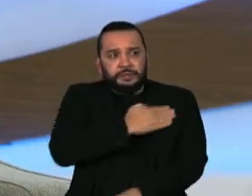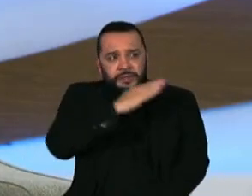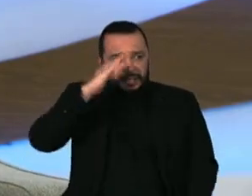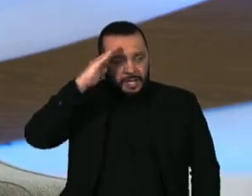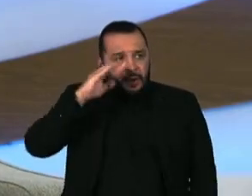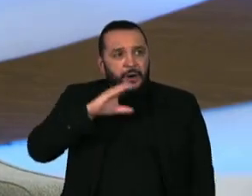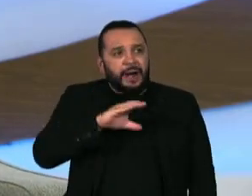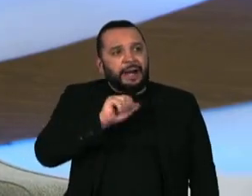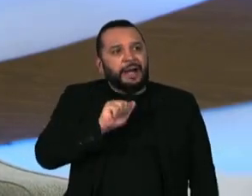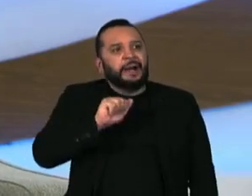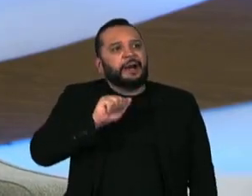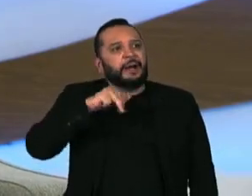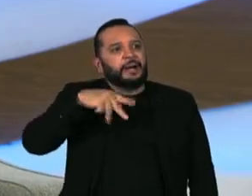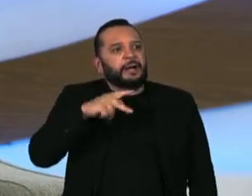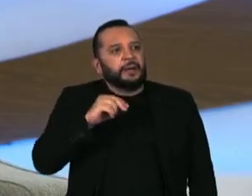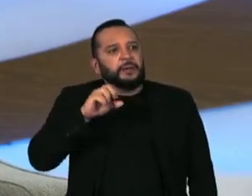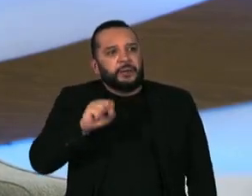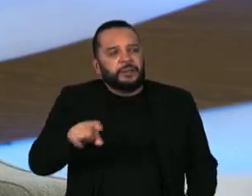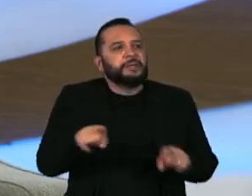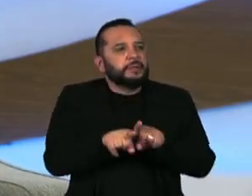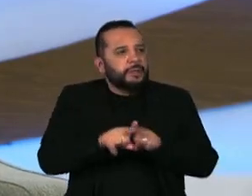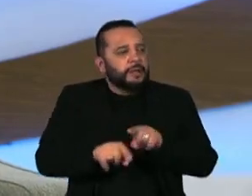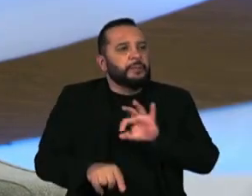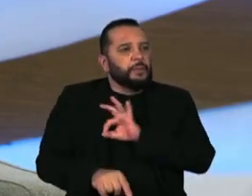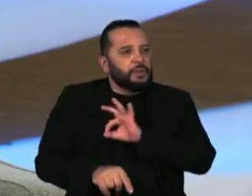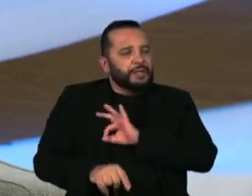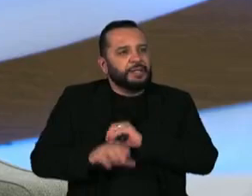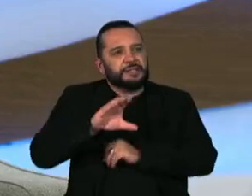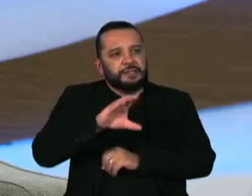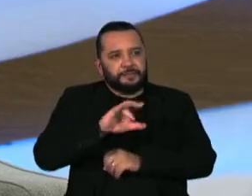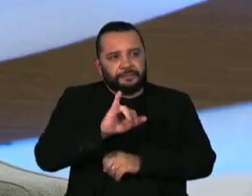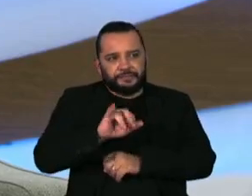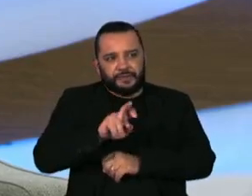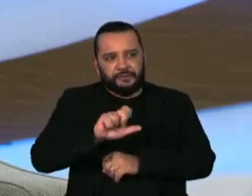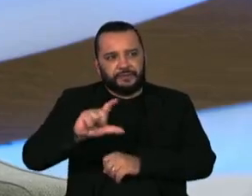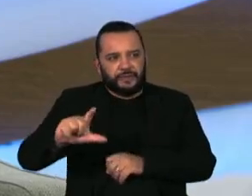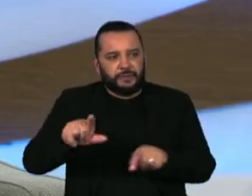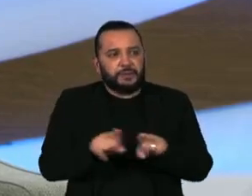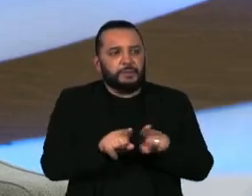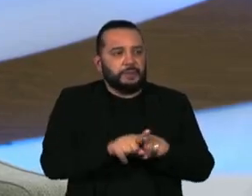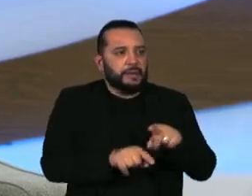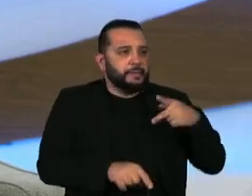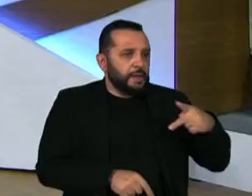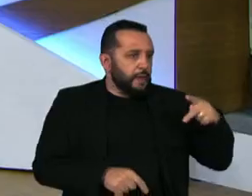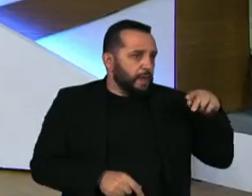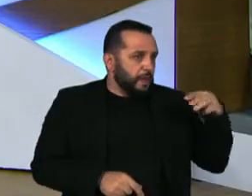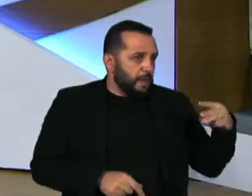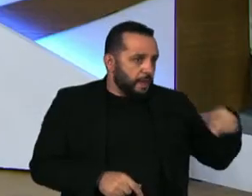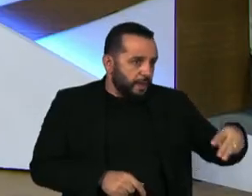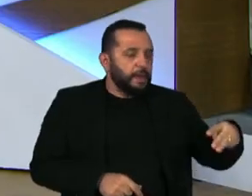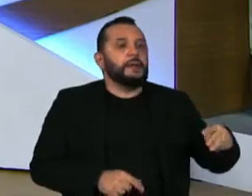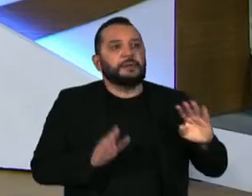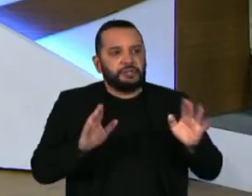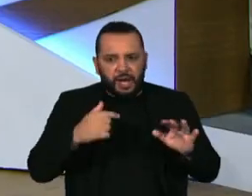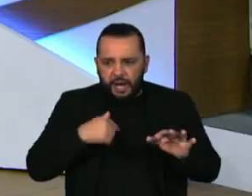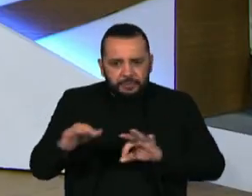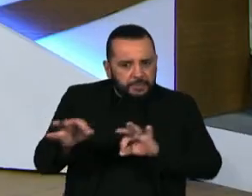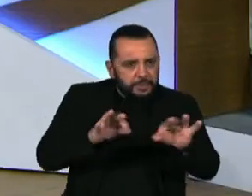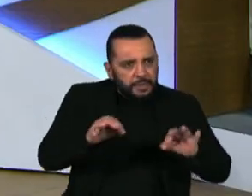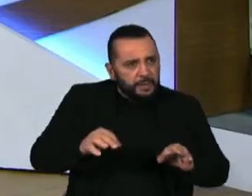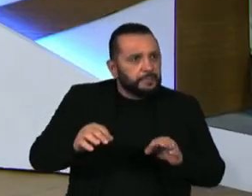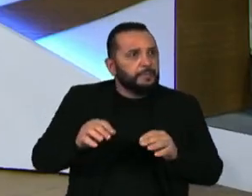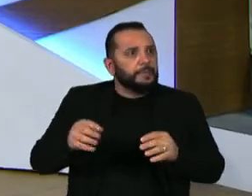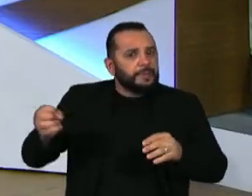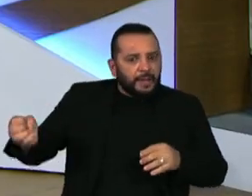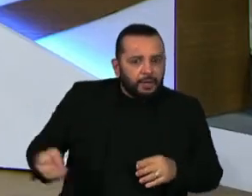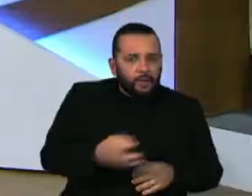o nosso comando da Polícia Civil, da Polícia Militar, fazer uma renovação desses comandos, lançar no segundo mês de governo,